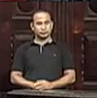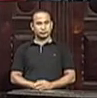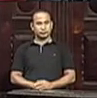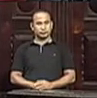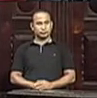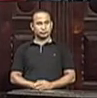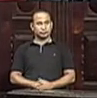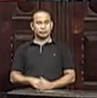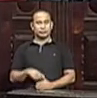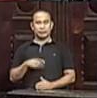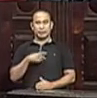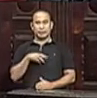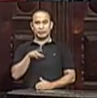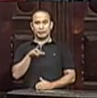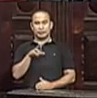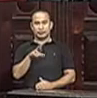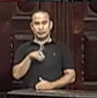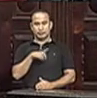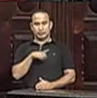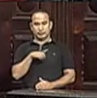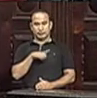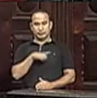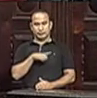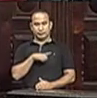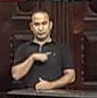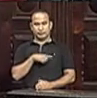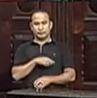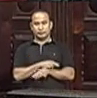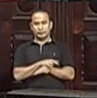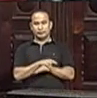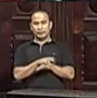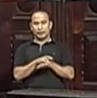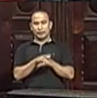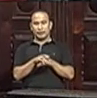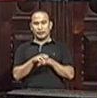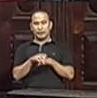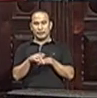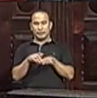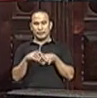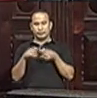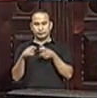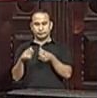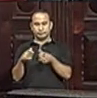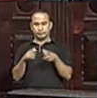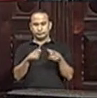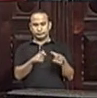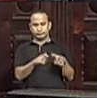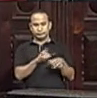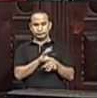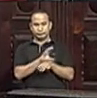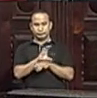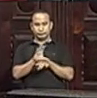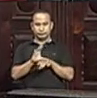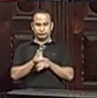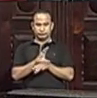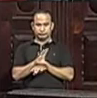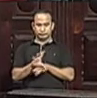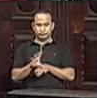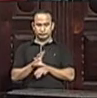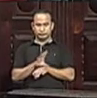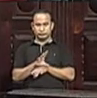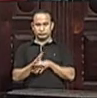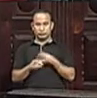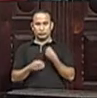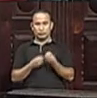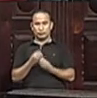ainda se respalda, em diversos itens da Constituição, como,